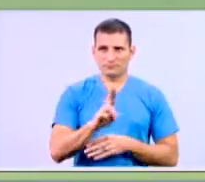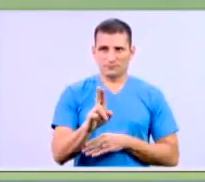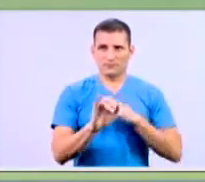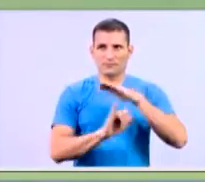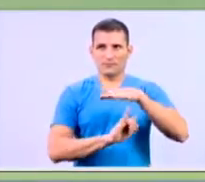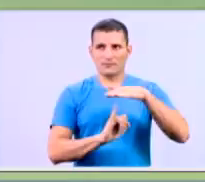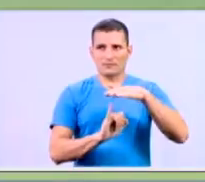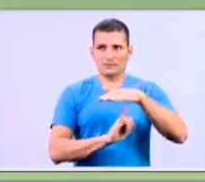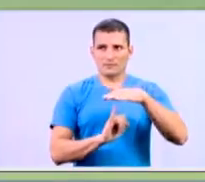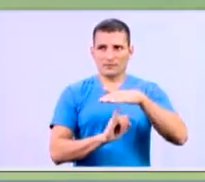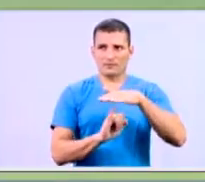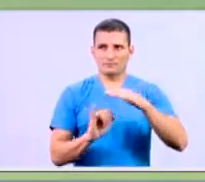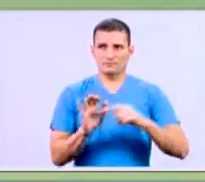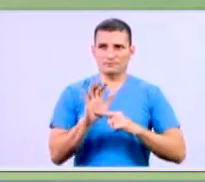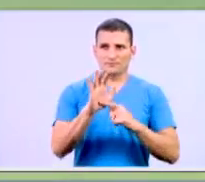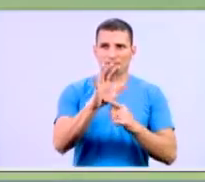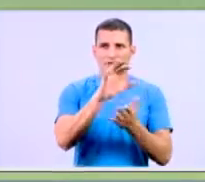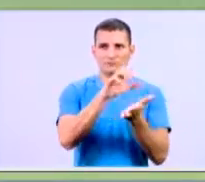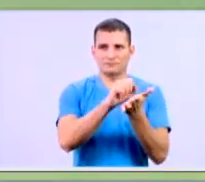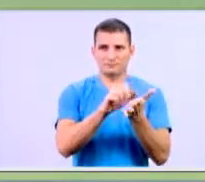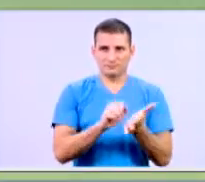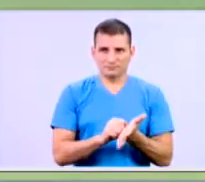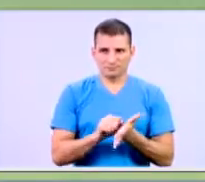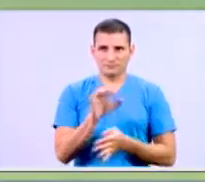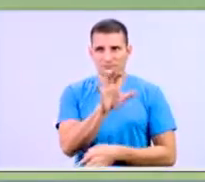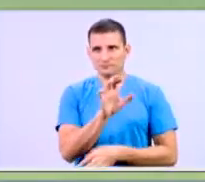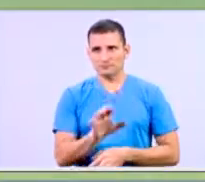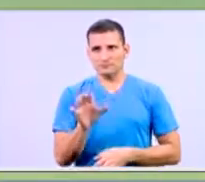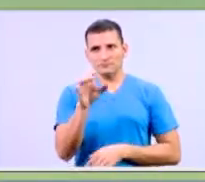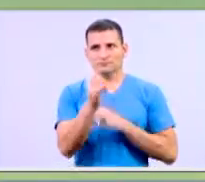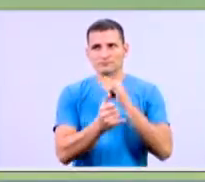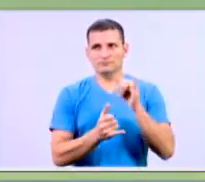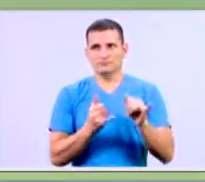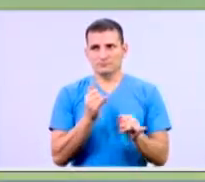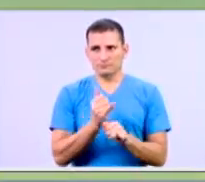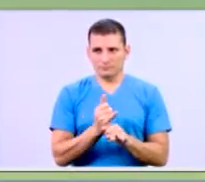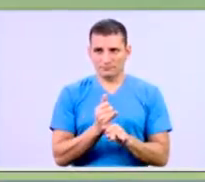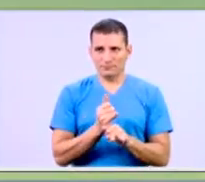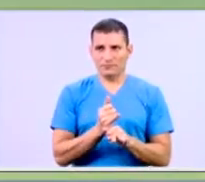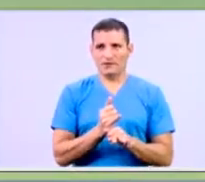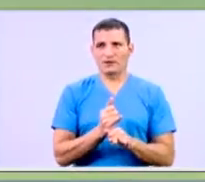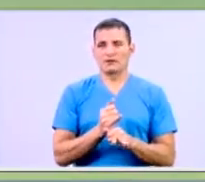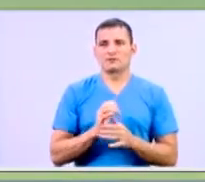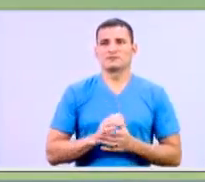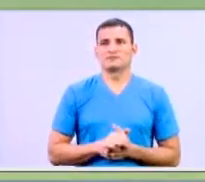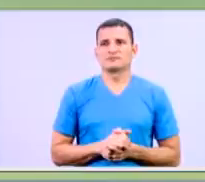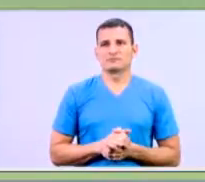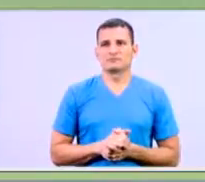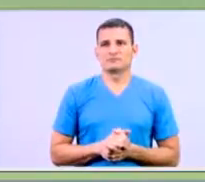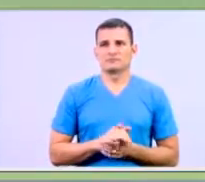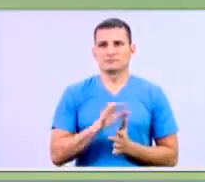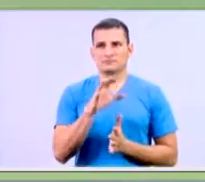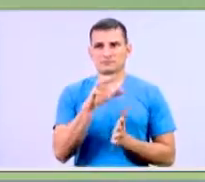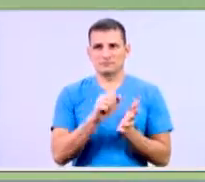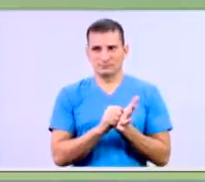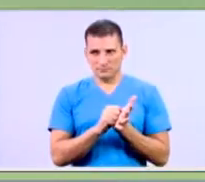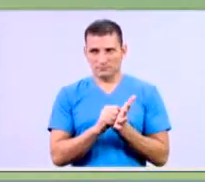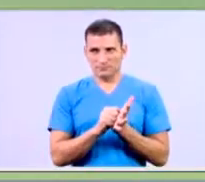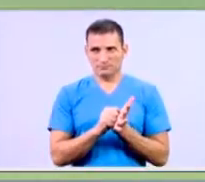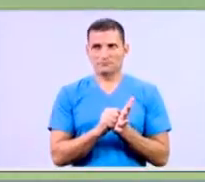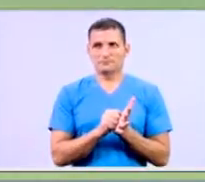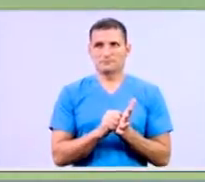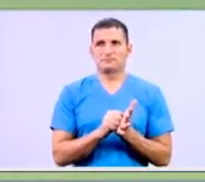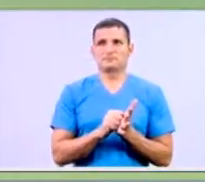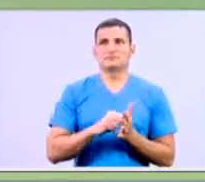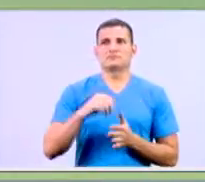instituições que representam o Registro Regional da Internet, né, o RIR, o Registro Nacional da